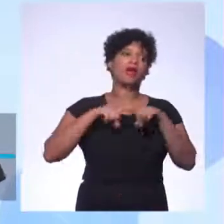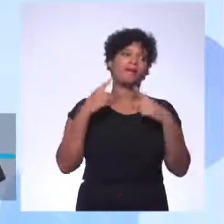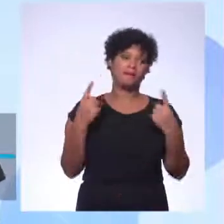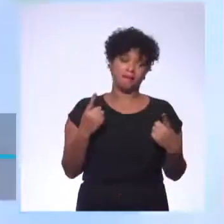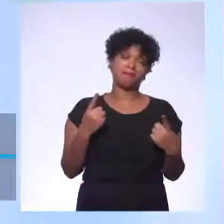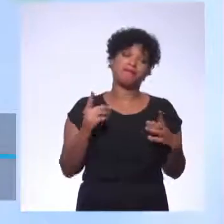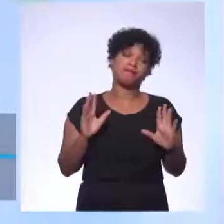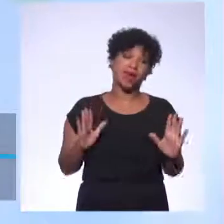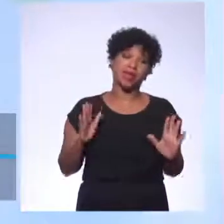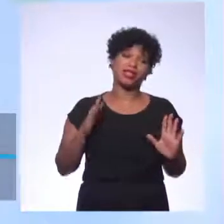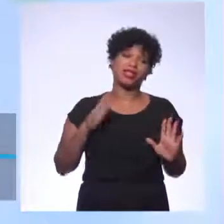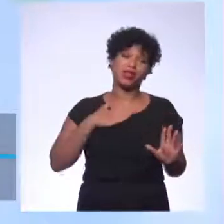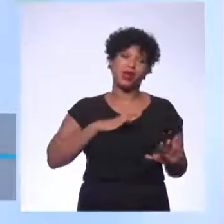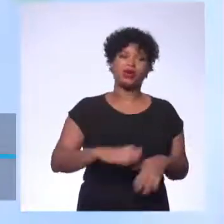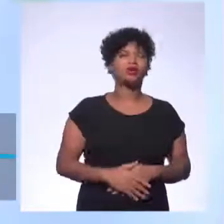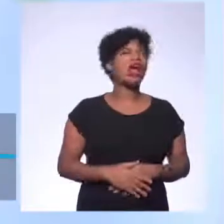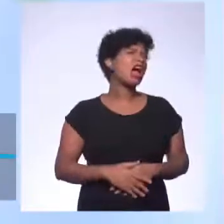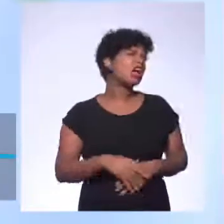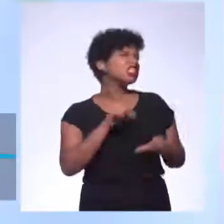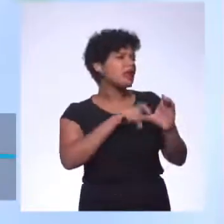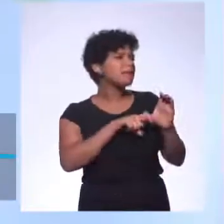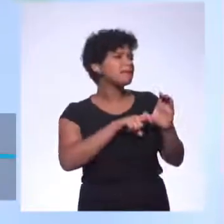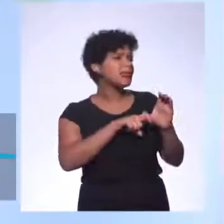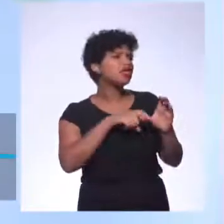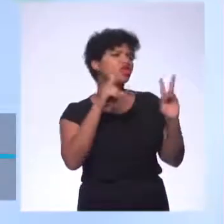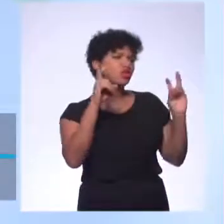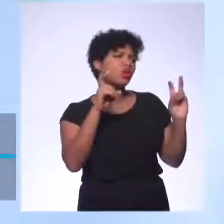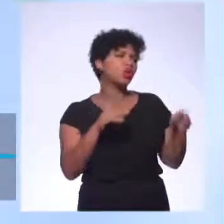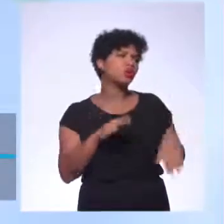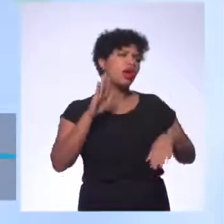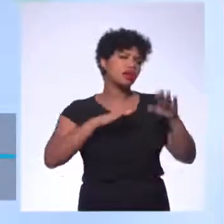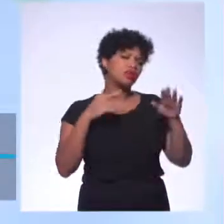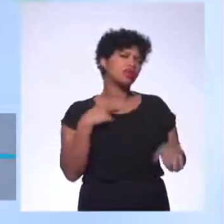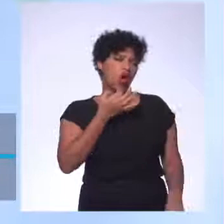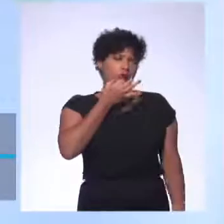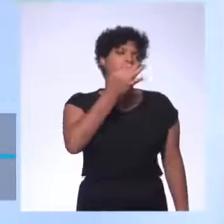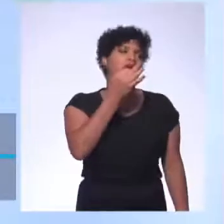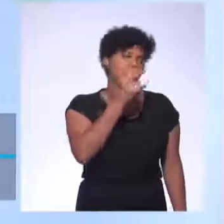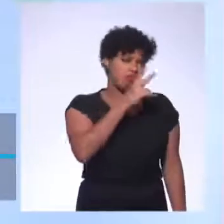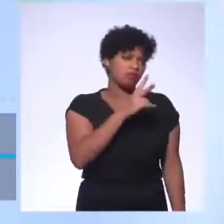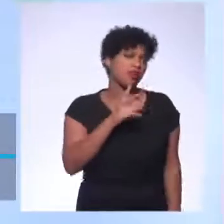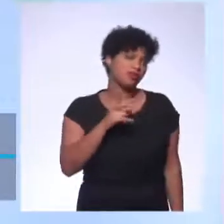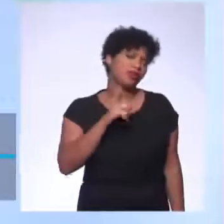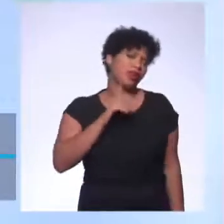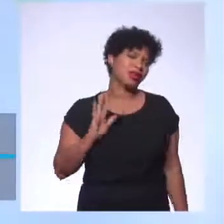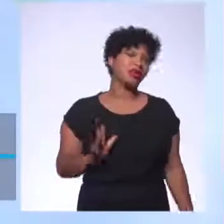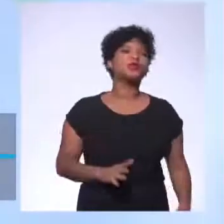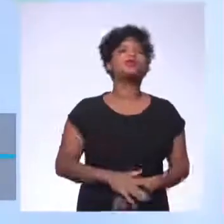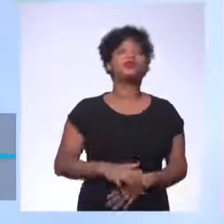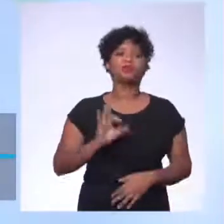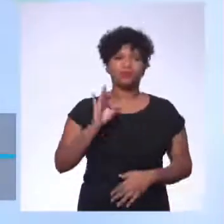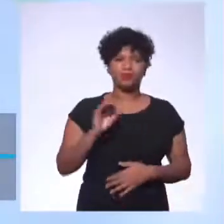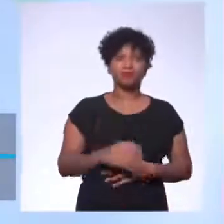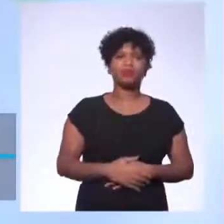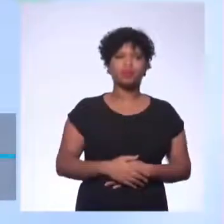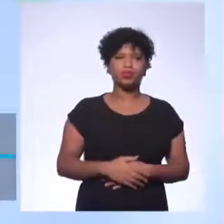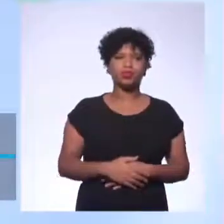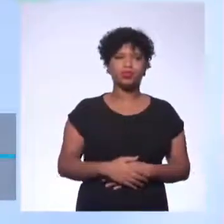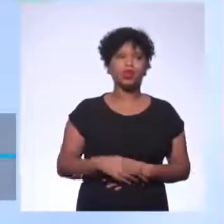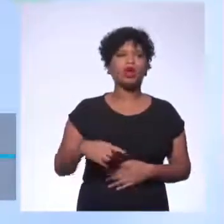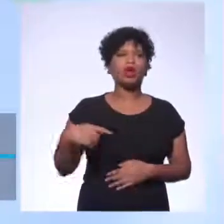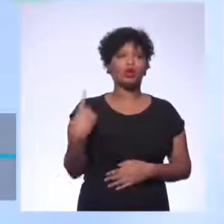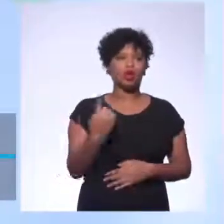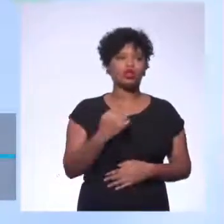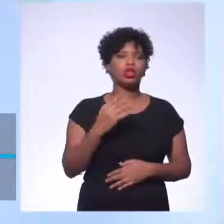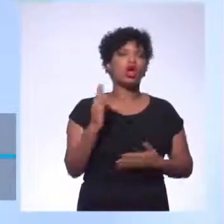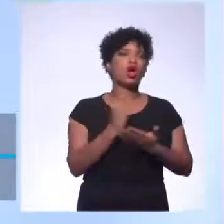Jean Carlos fala, depende do assunto, mas quando é necessário, eu dou a minha opinião sobre o assunto. Então, a gente acaba entrando em